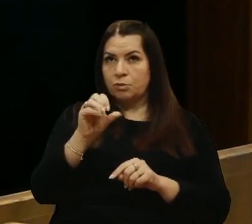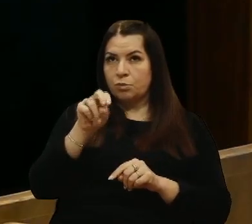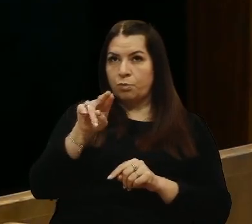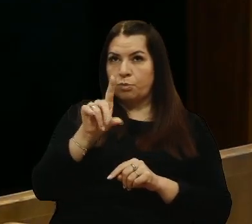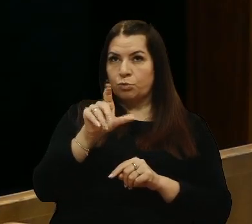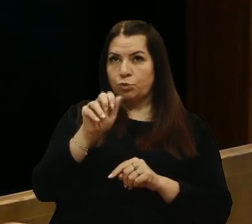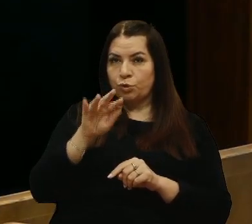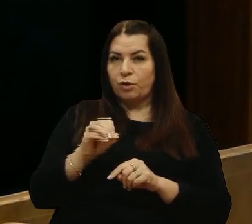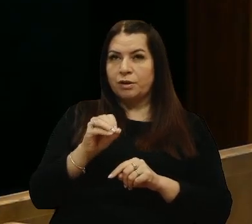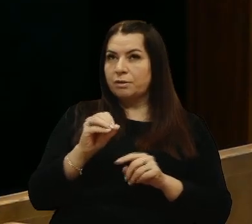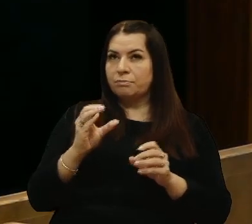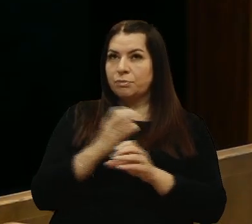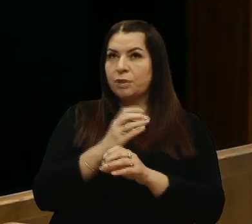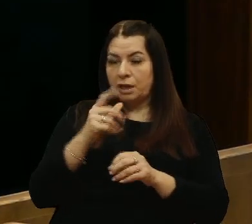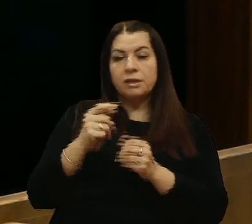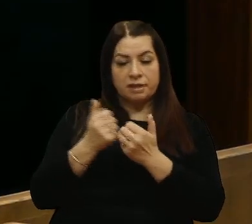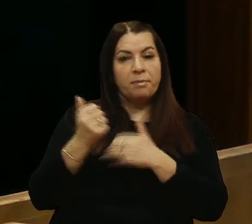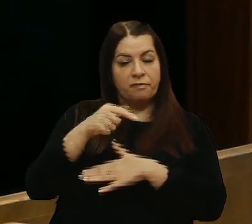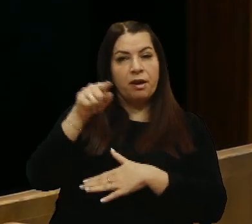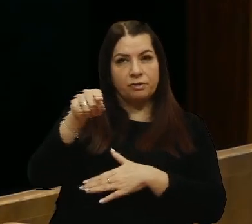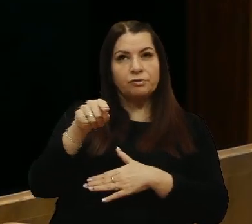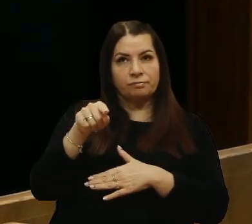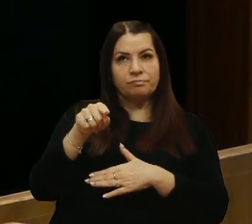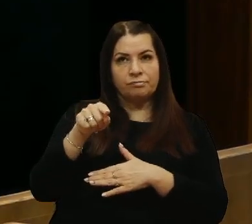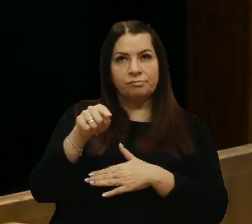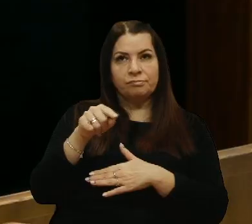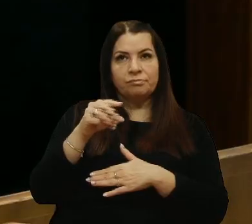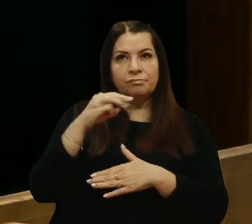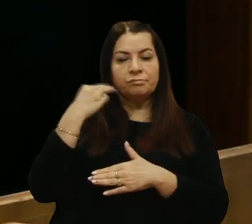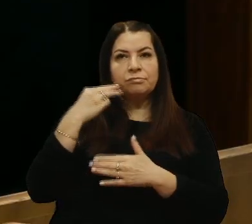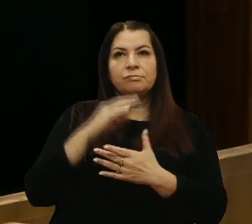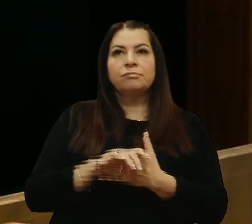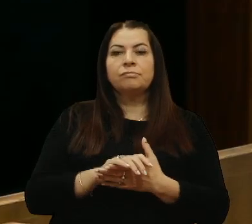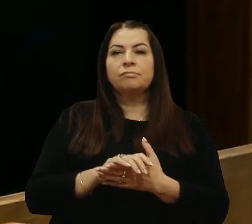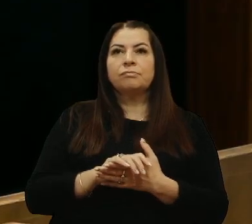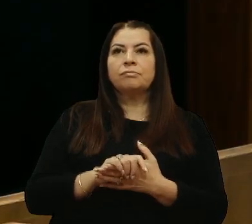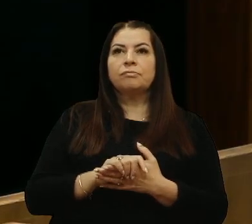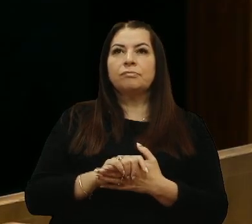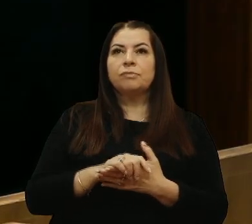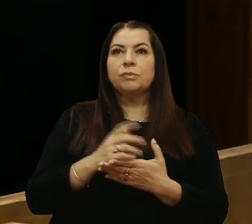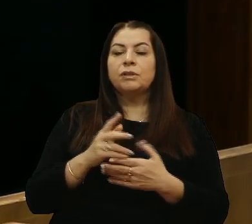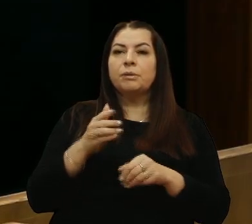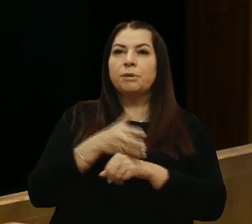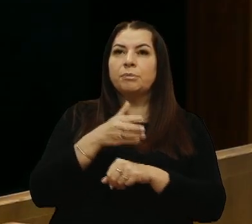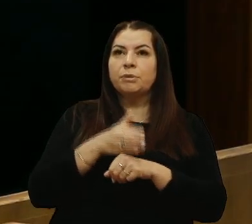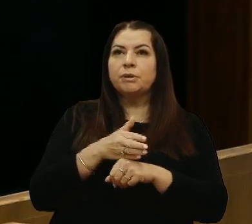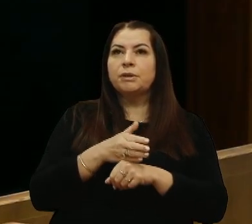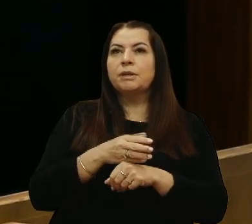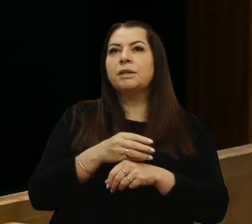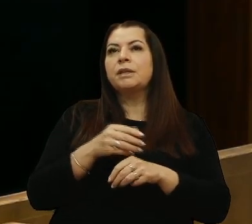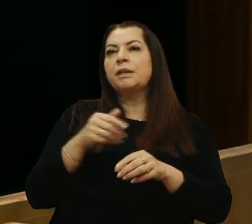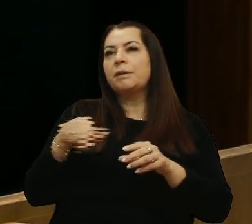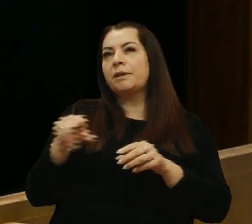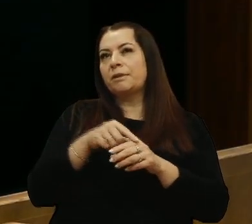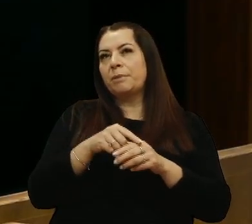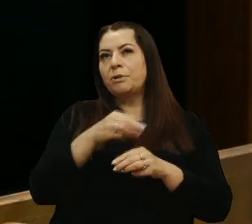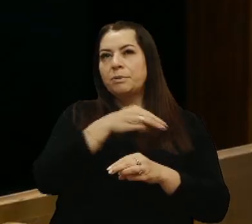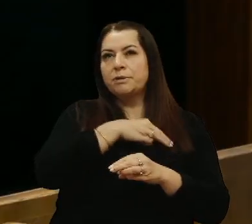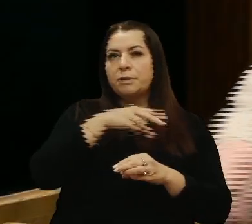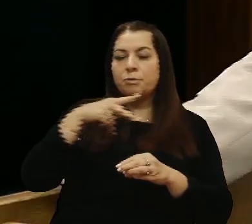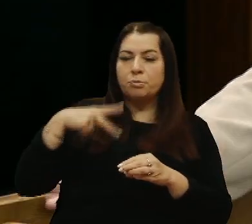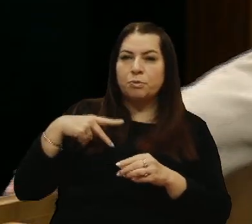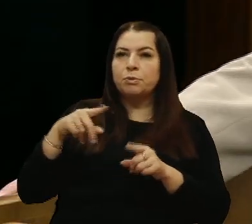integral. Eles têm privilégios, vereadora Marisol. Tem privilégios ainda os membros do Ministério Público, que, da mesma